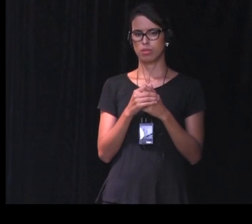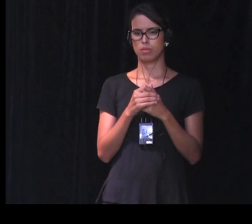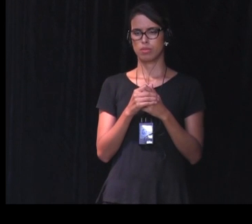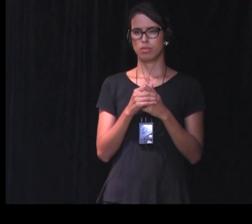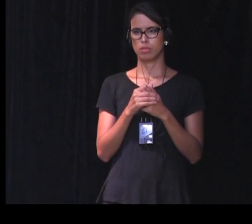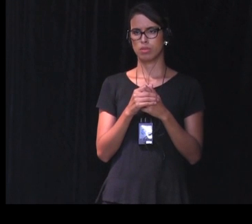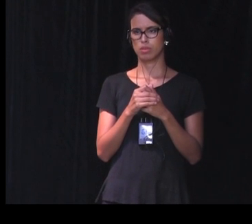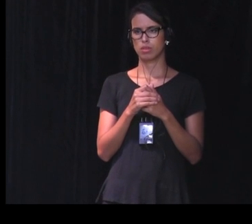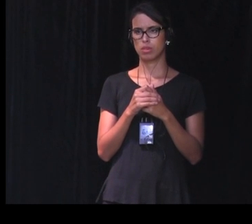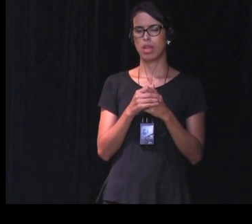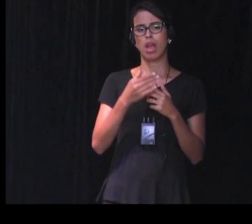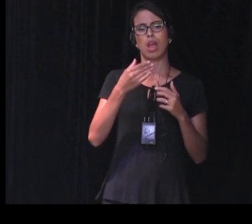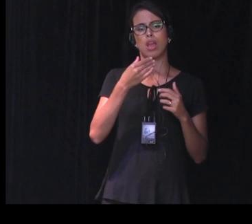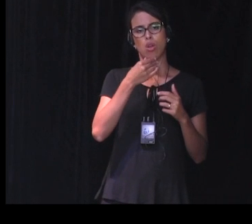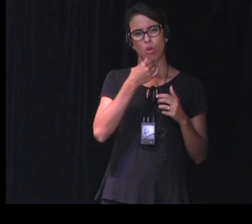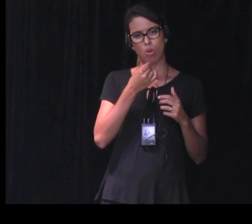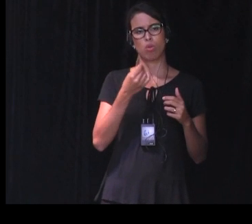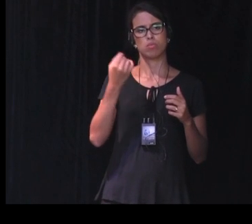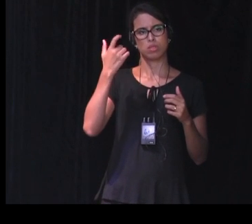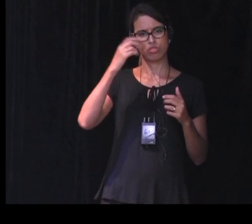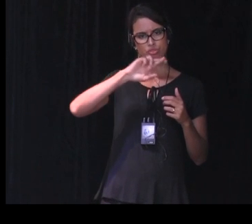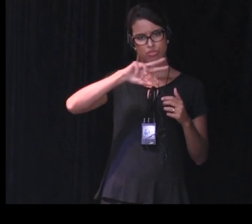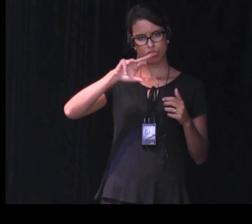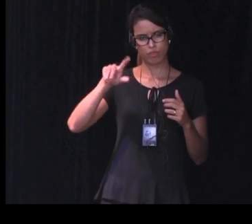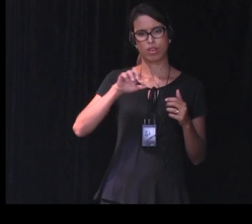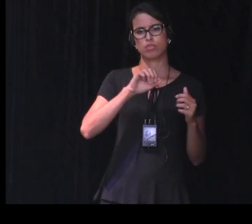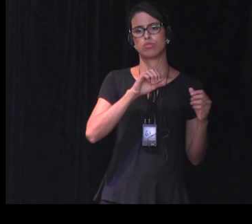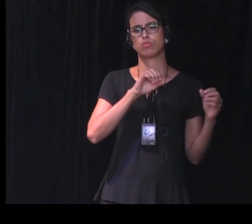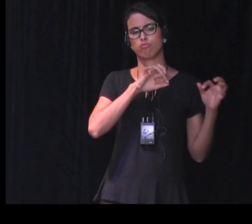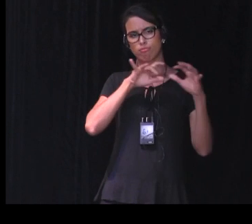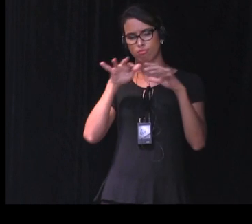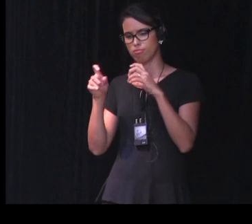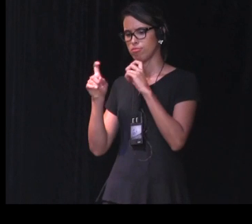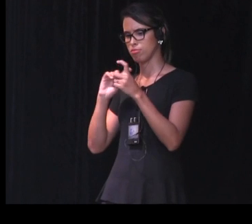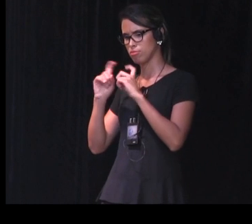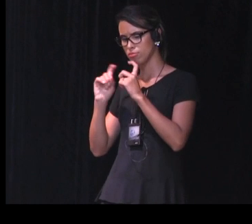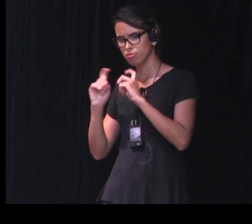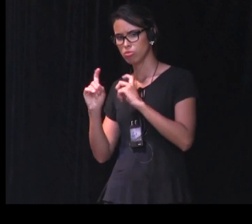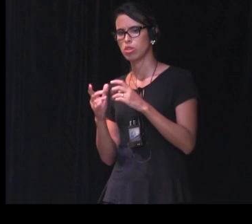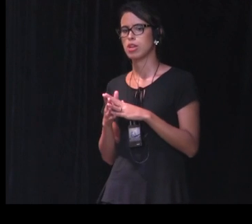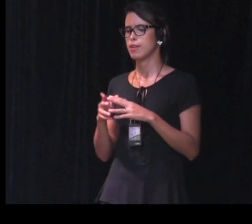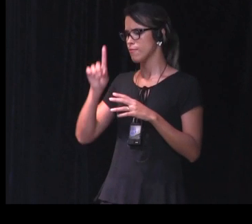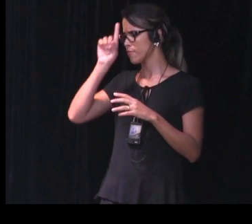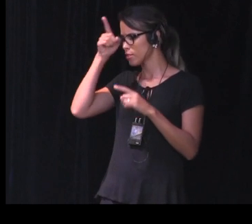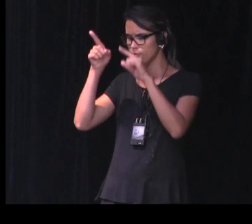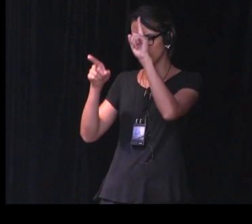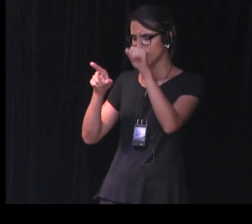aqui vieram o liquidambar de Virgínia, os cedros,